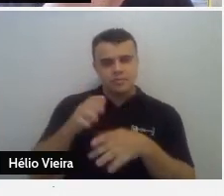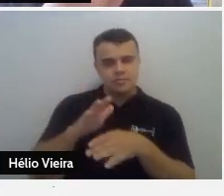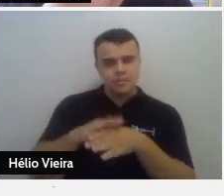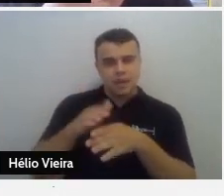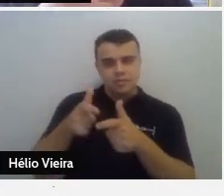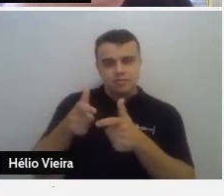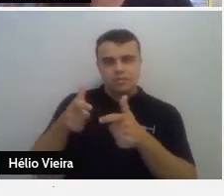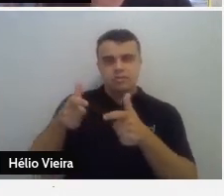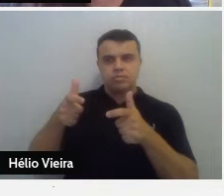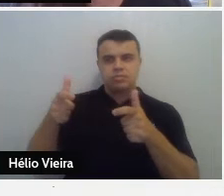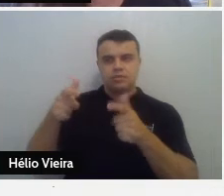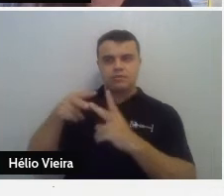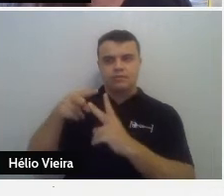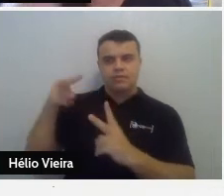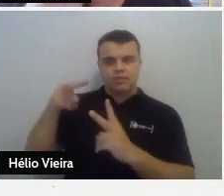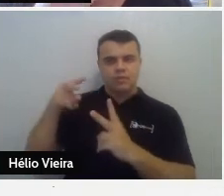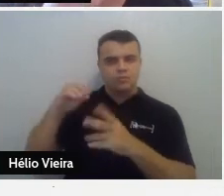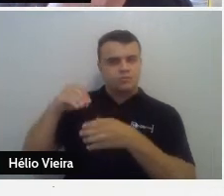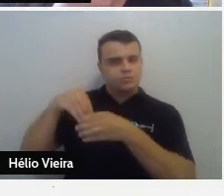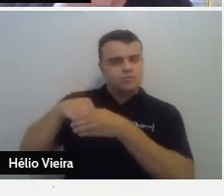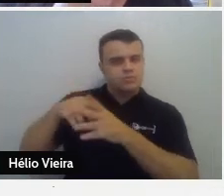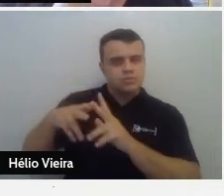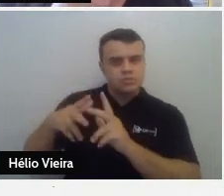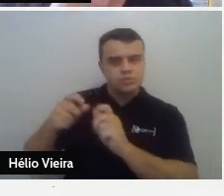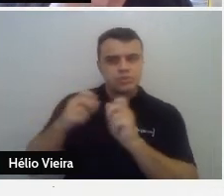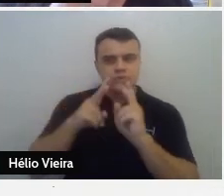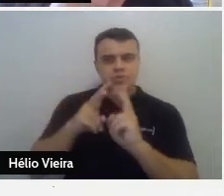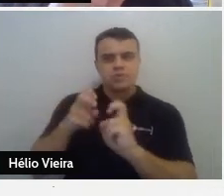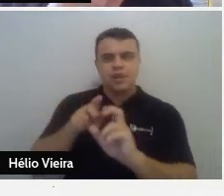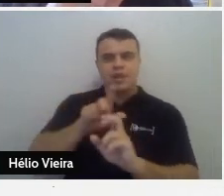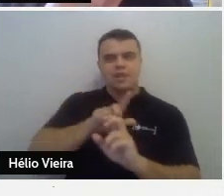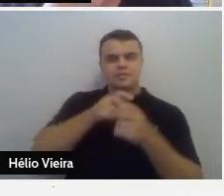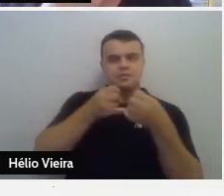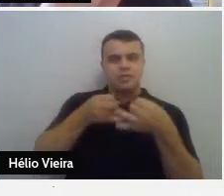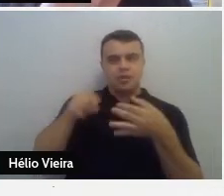ampliado, né? Pensando em todos os conceitos anteriores.